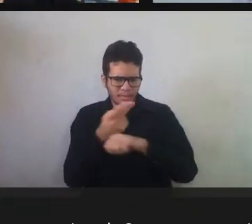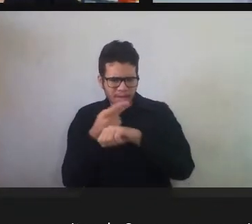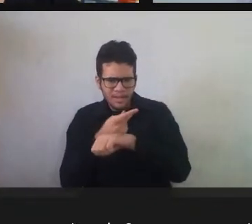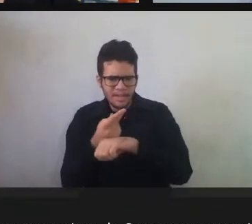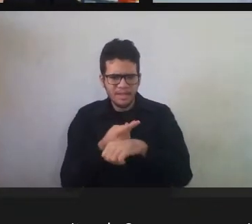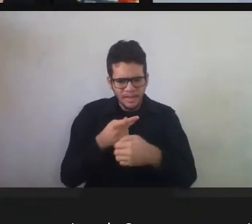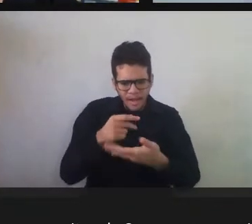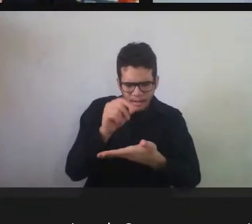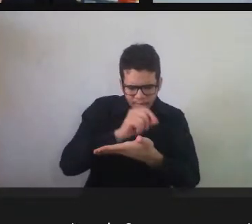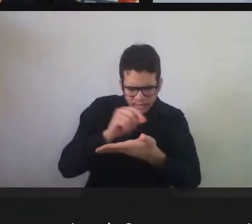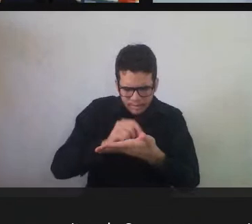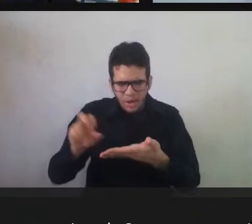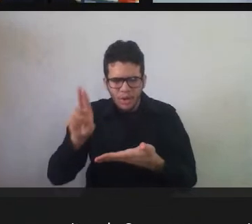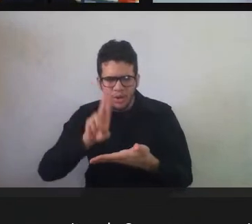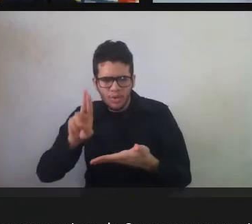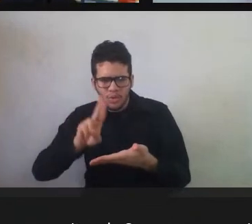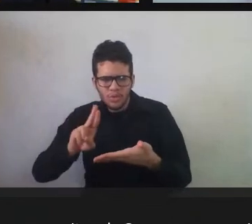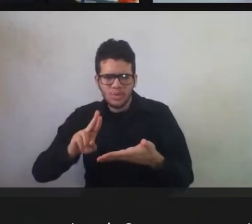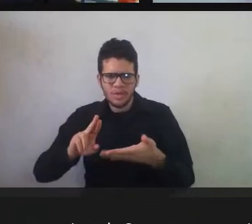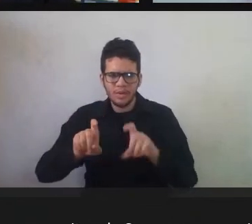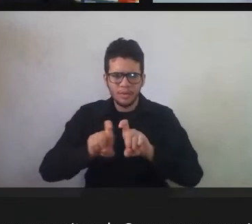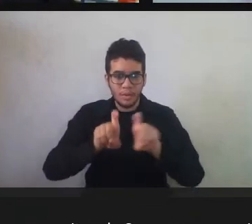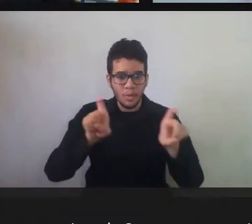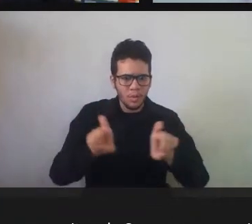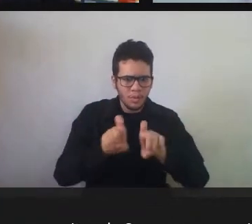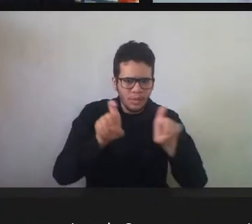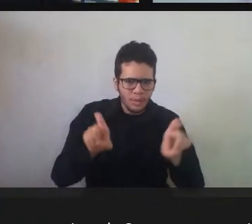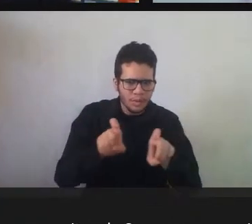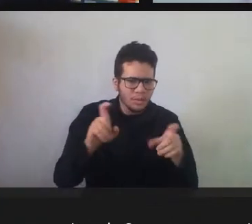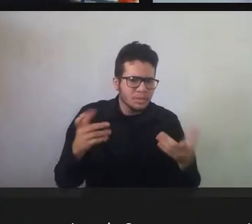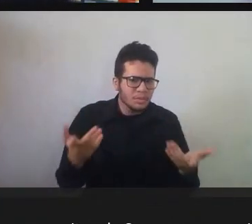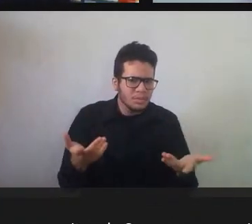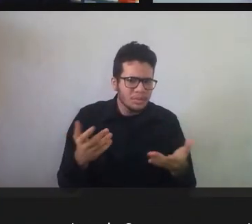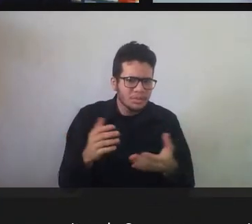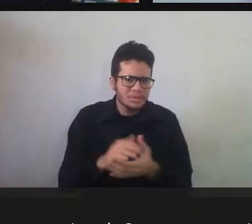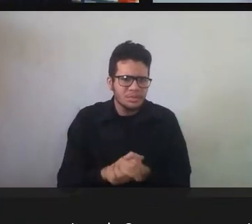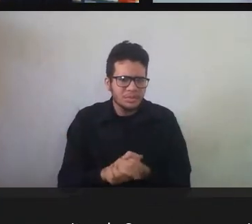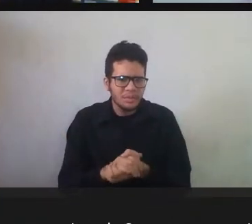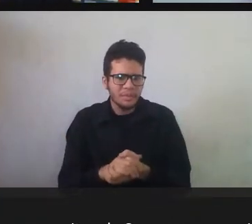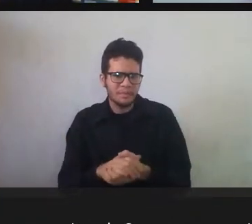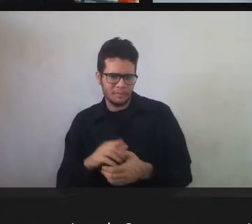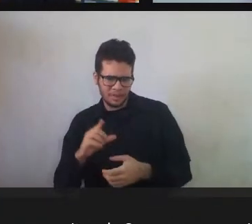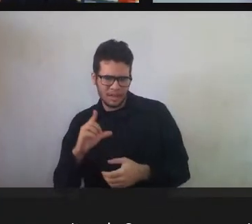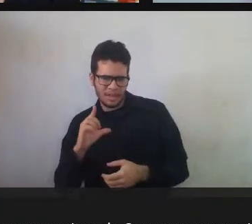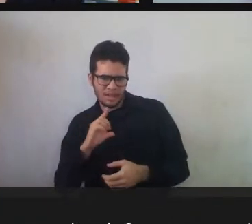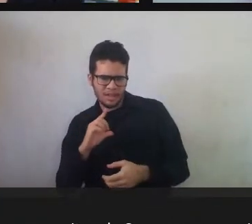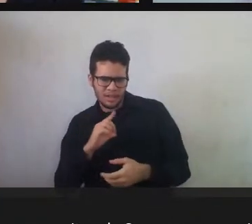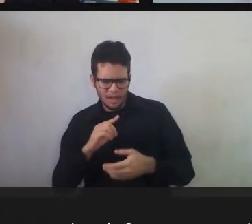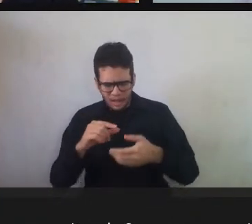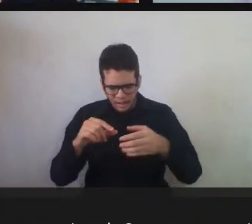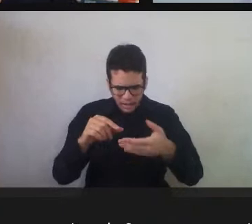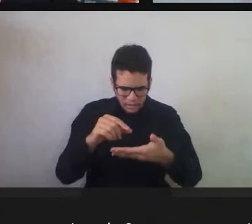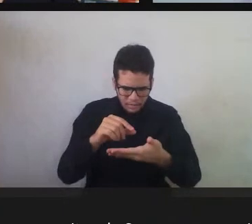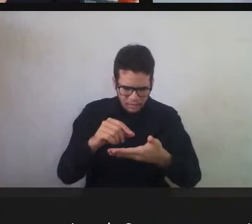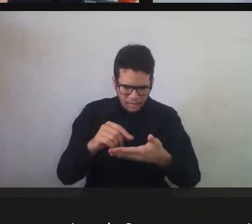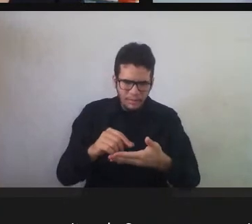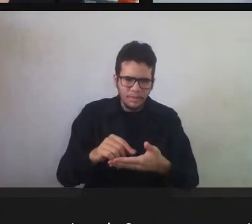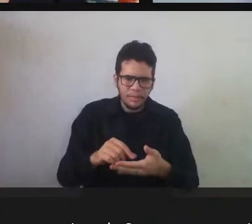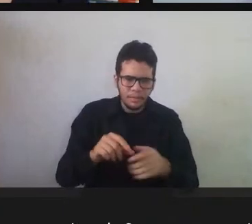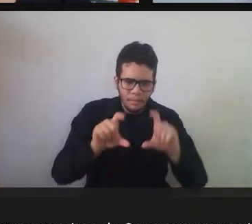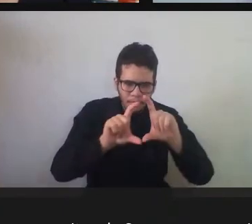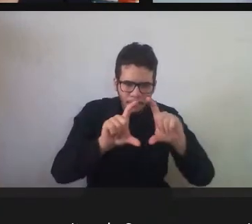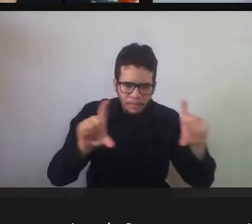Sossi por meio de ferramentas computacionais enfim existe um corpus eletrônico dos manuscritos que possa ser